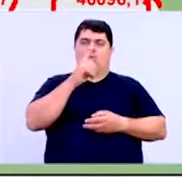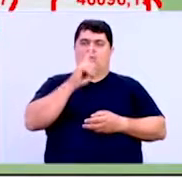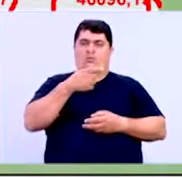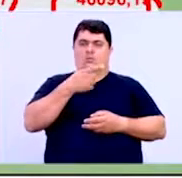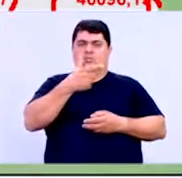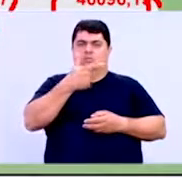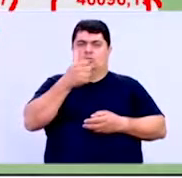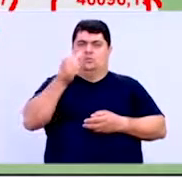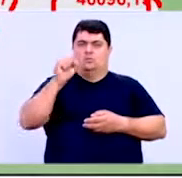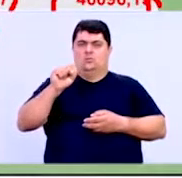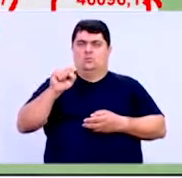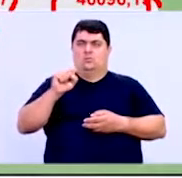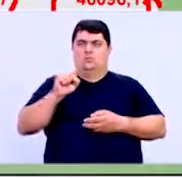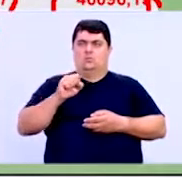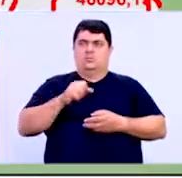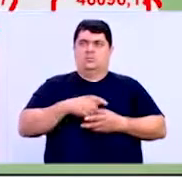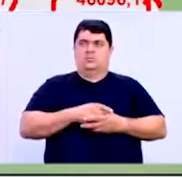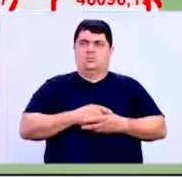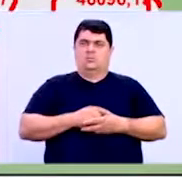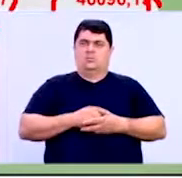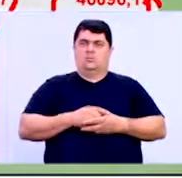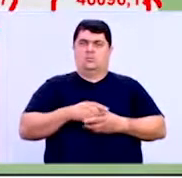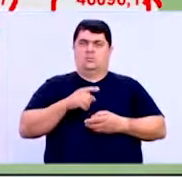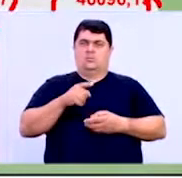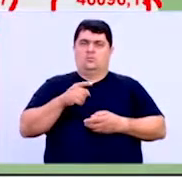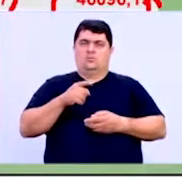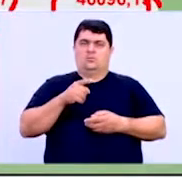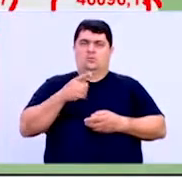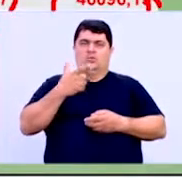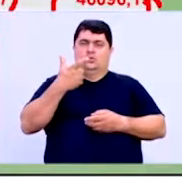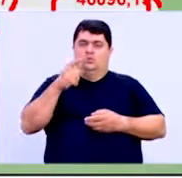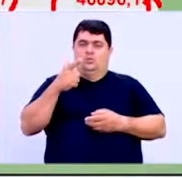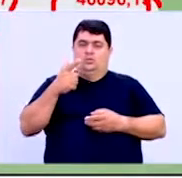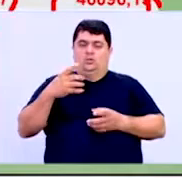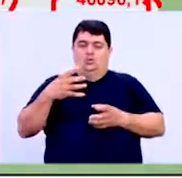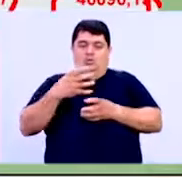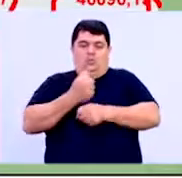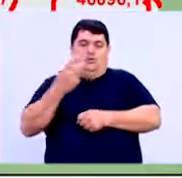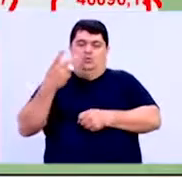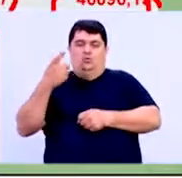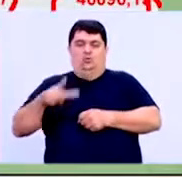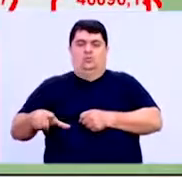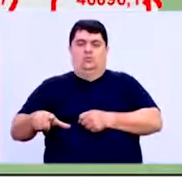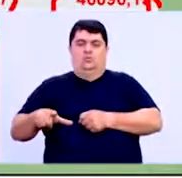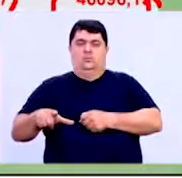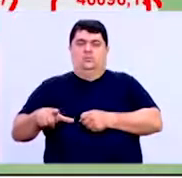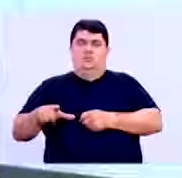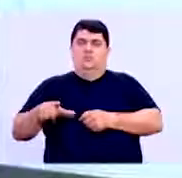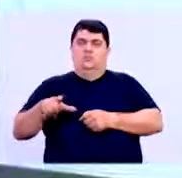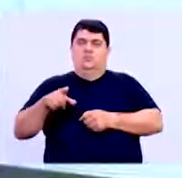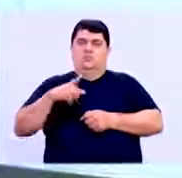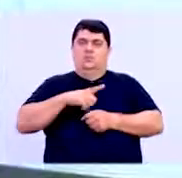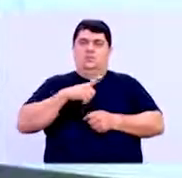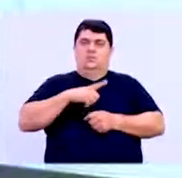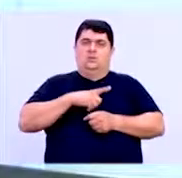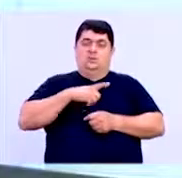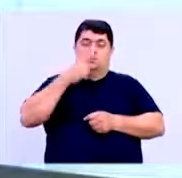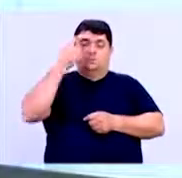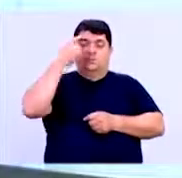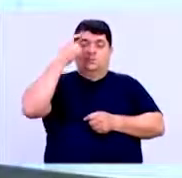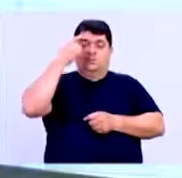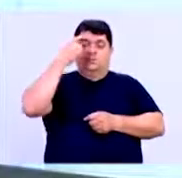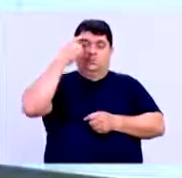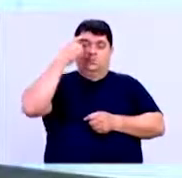1.218. Você não está somando duas vezes. Você está levando em consideração